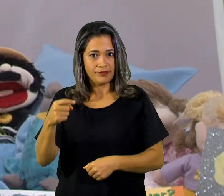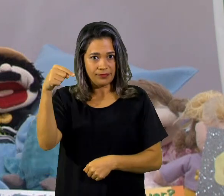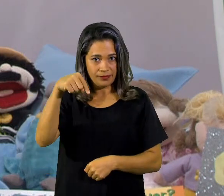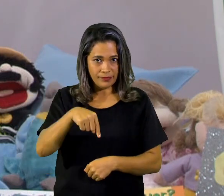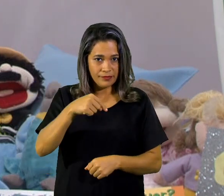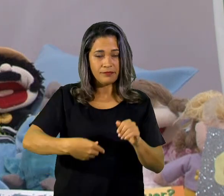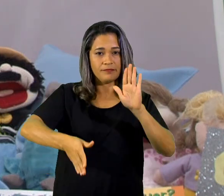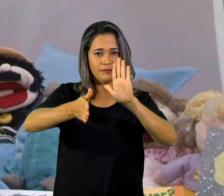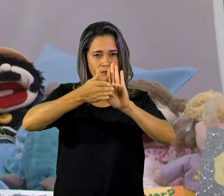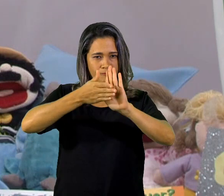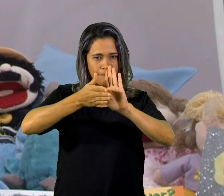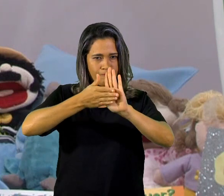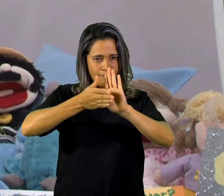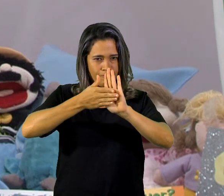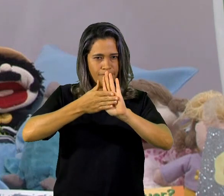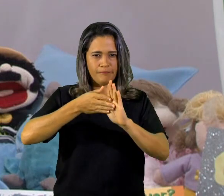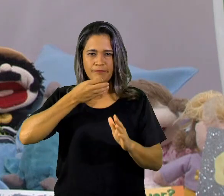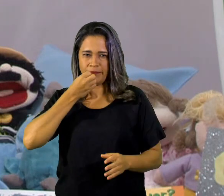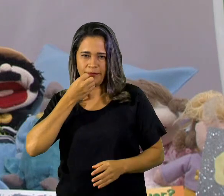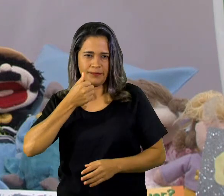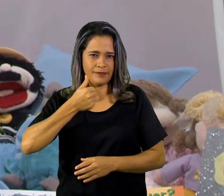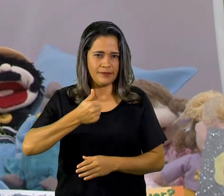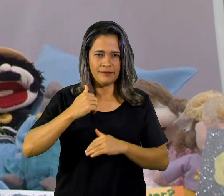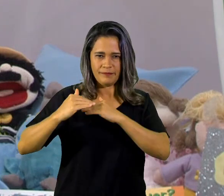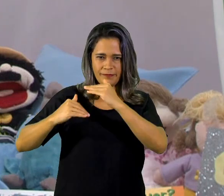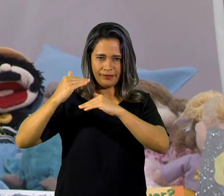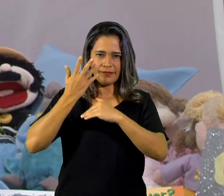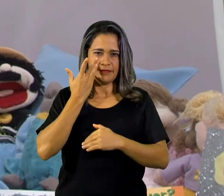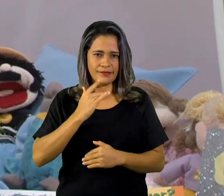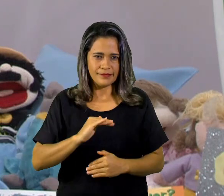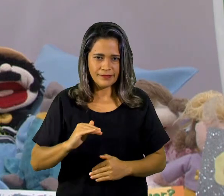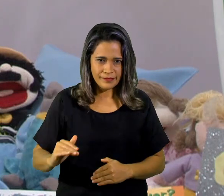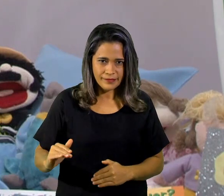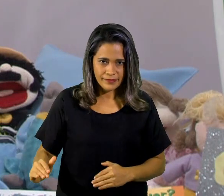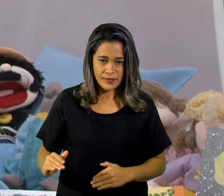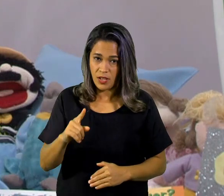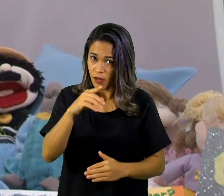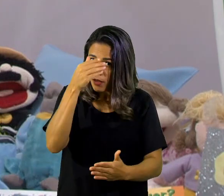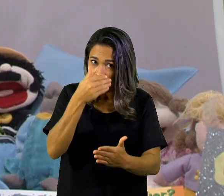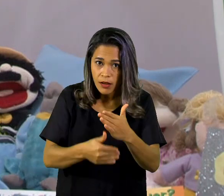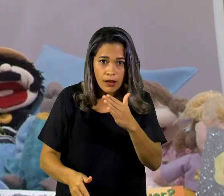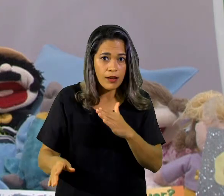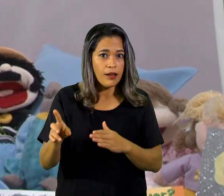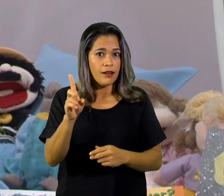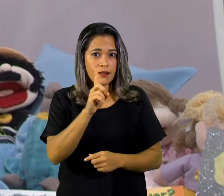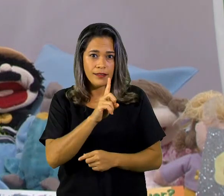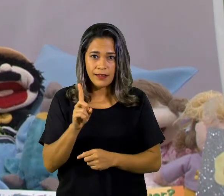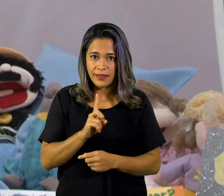propostas significativas para o desenvolvimento de nossas crianças. Não percam!